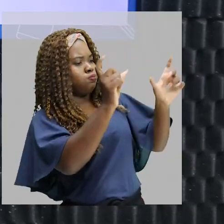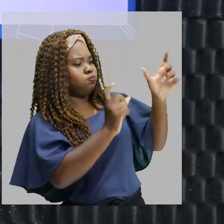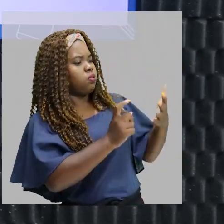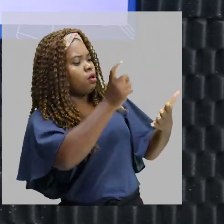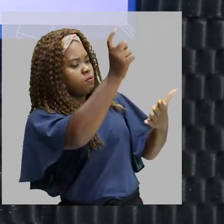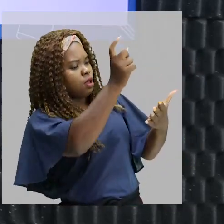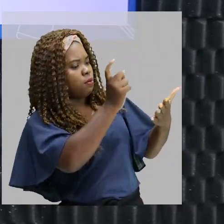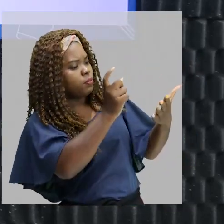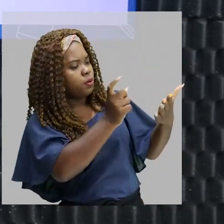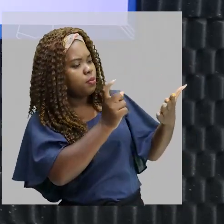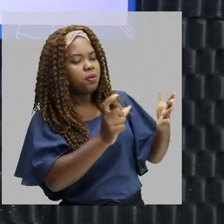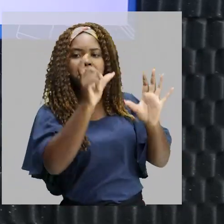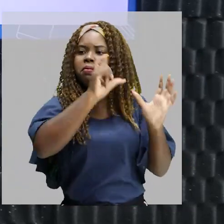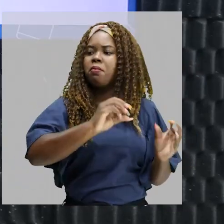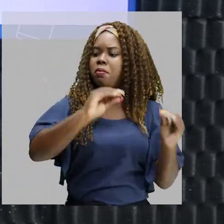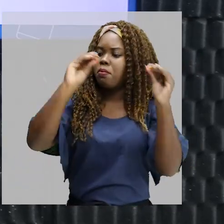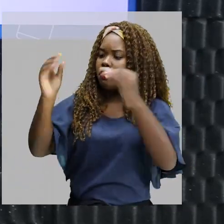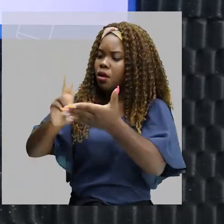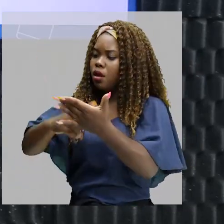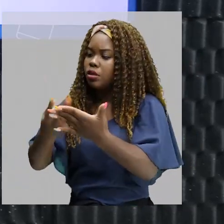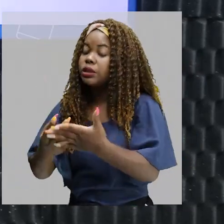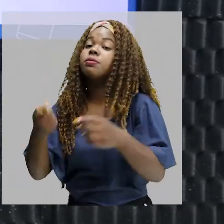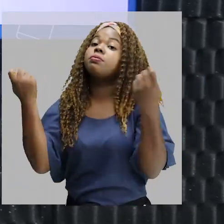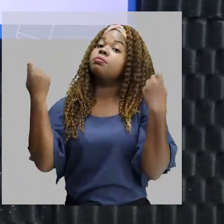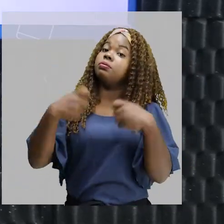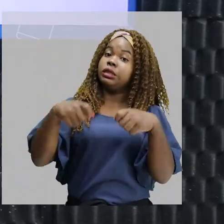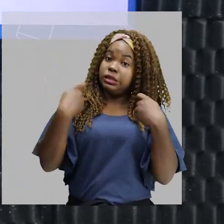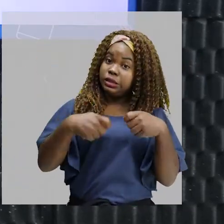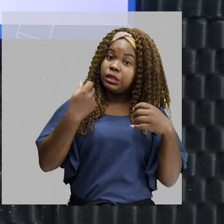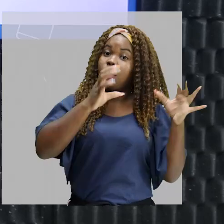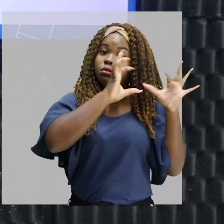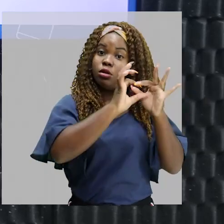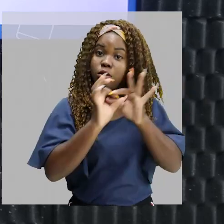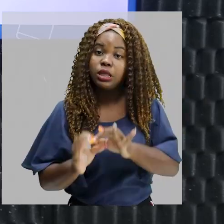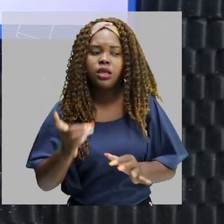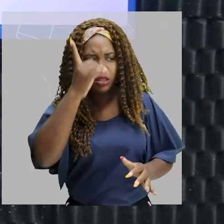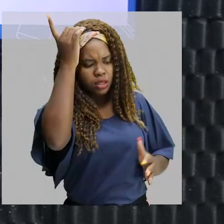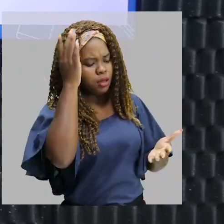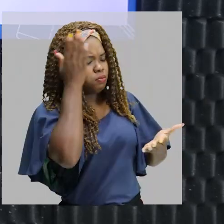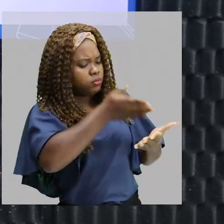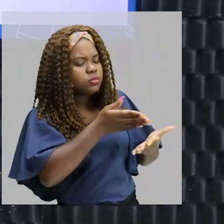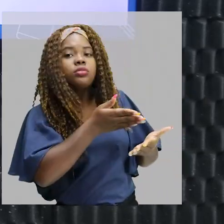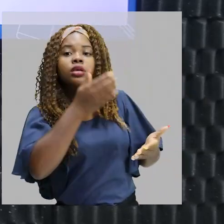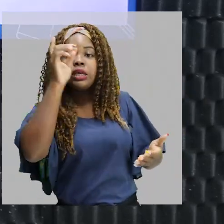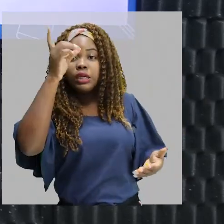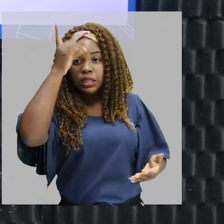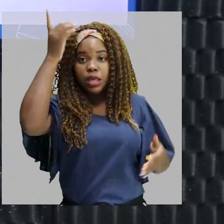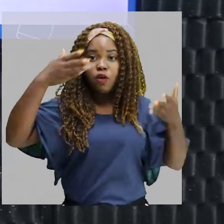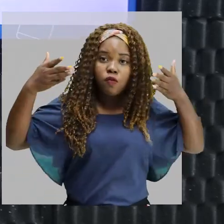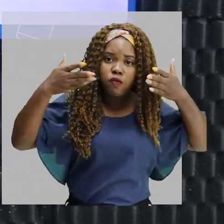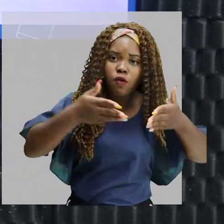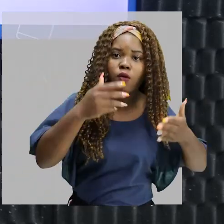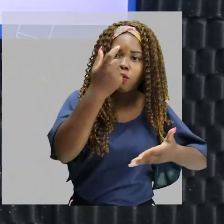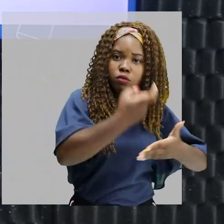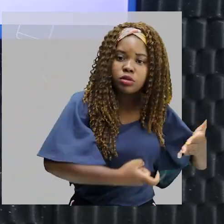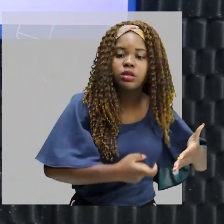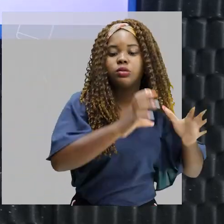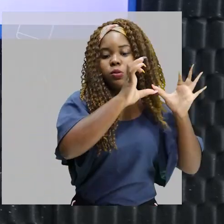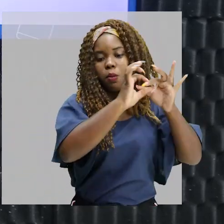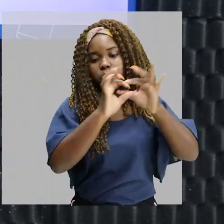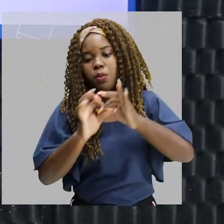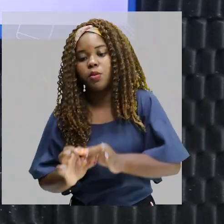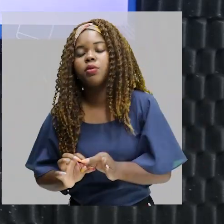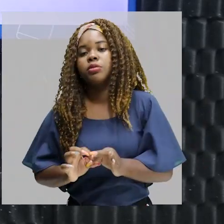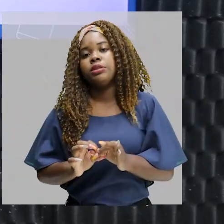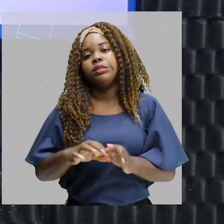tua tradução. Então você tem que contextualizar, pegar a ideia principal do texto e sair contextualizando. Tá? Então, por isso,